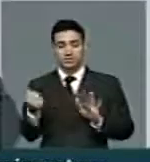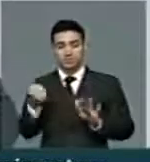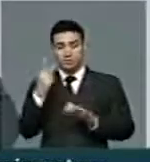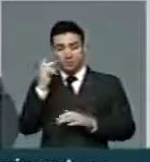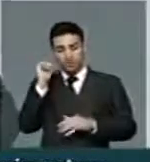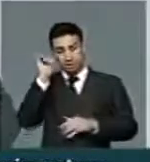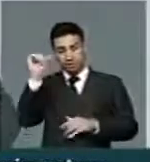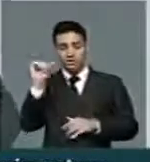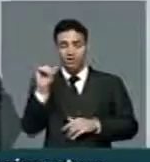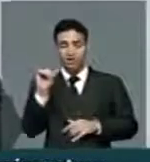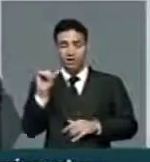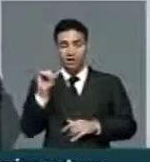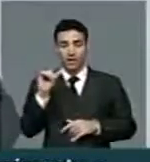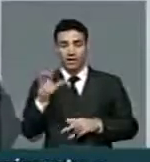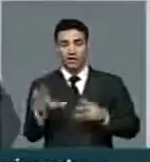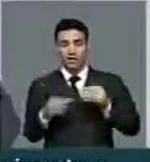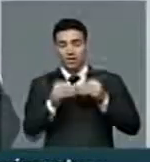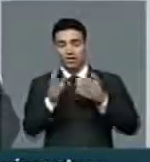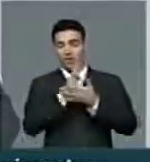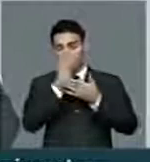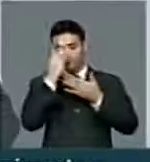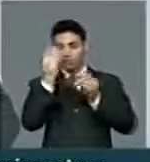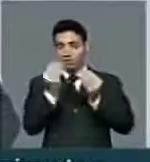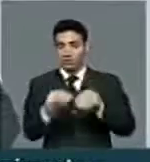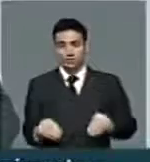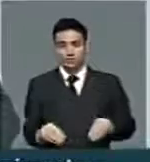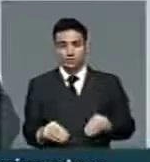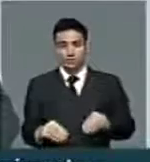evitar duplicação e ônus para um dos proprietários.